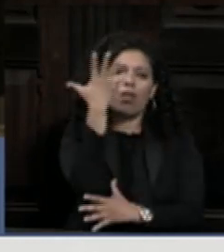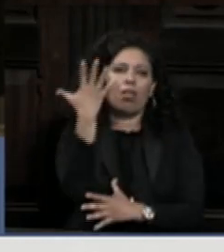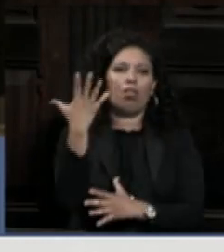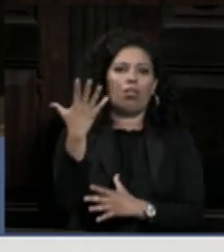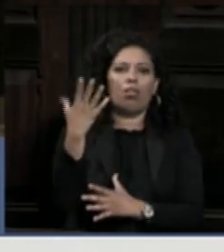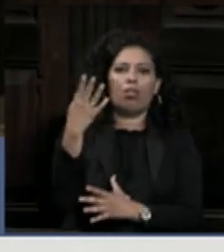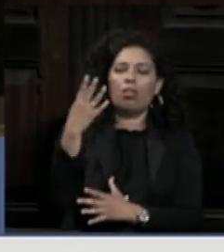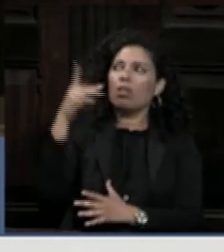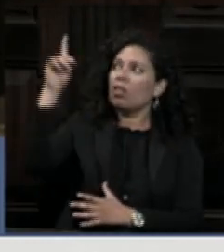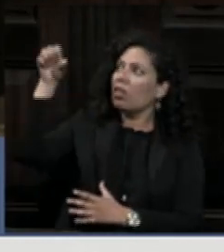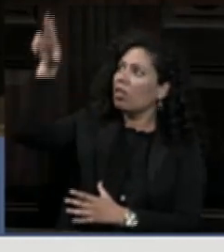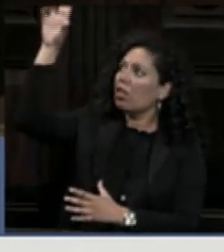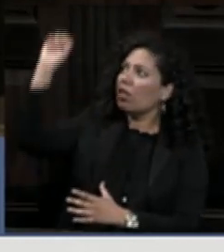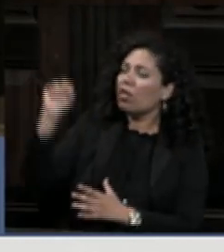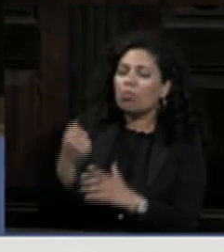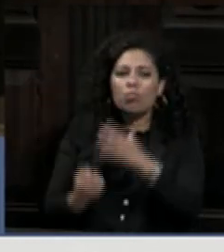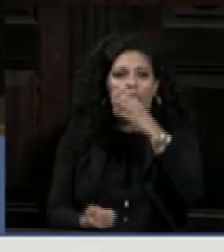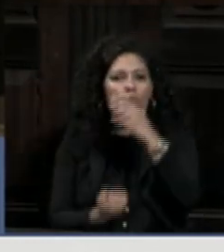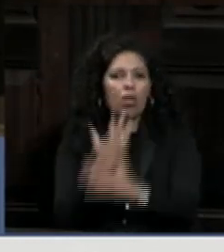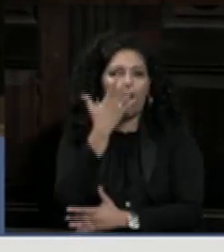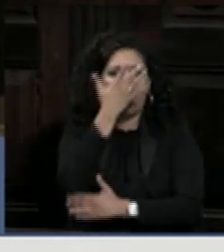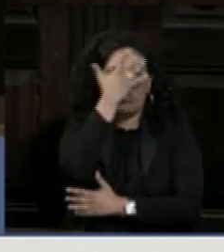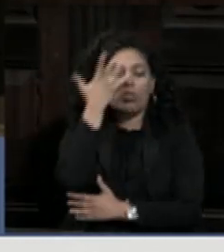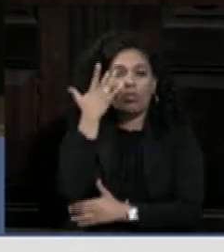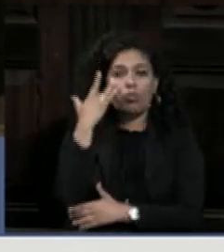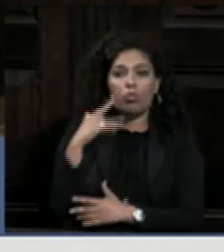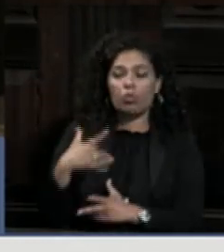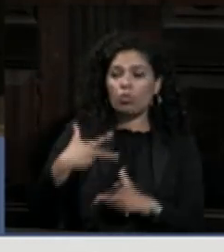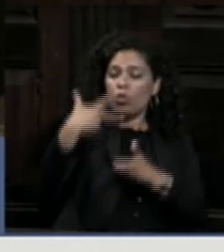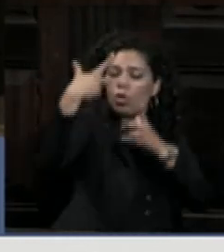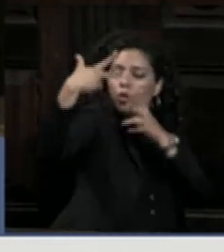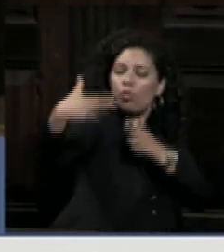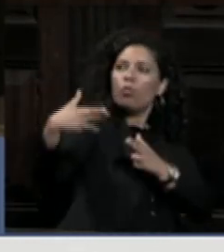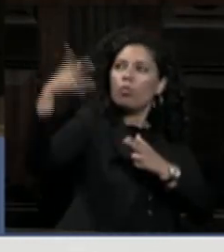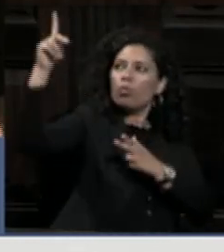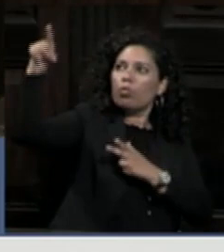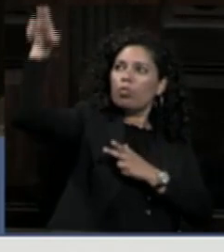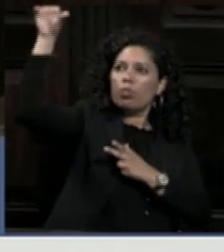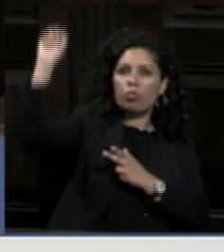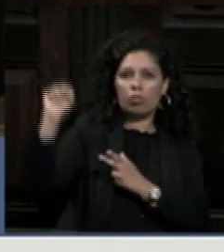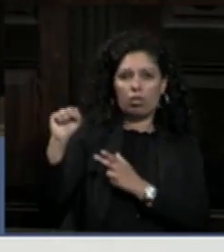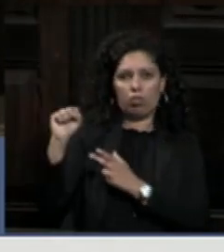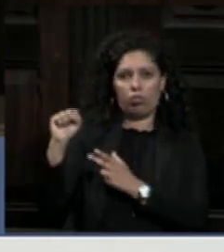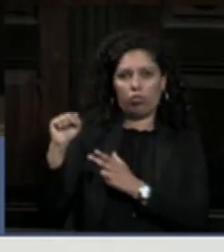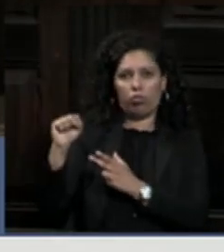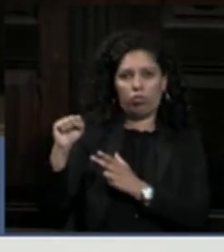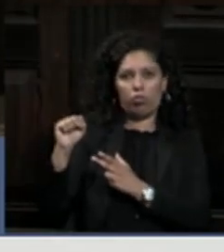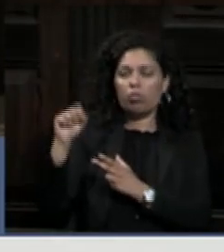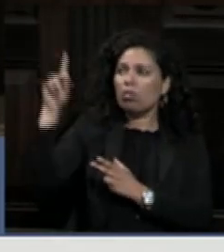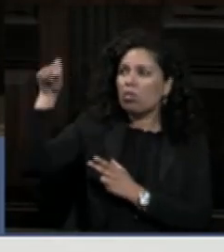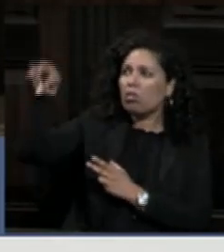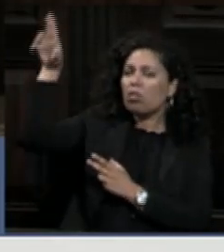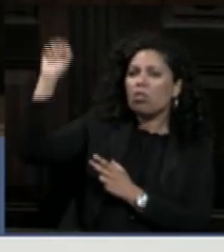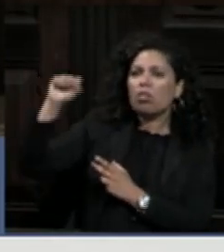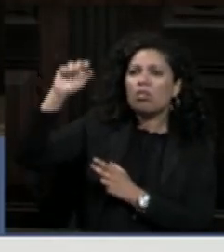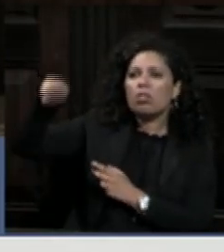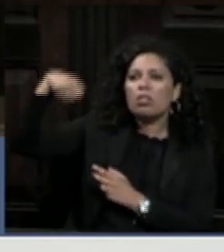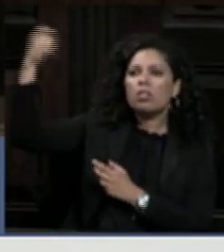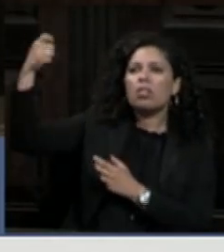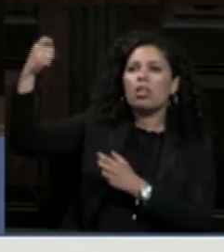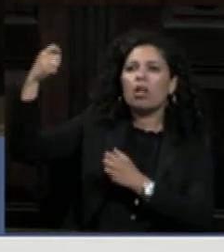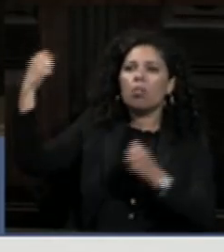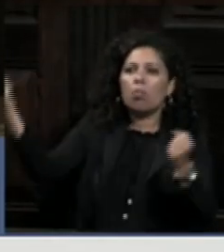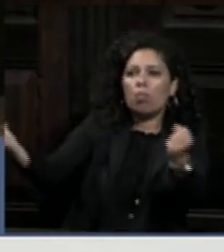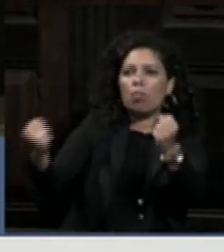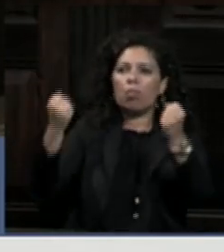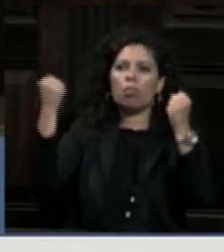semelhança espiritualmente dessa força universal e